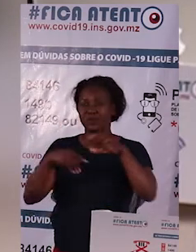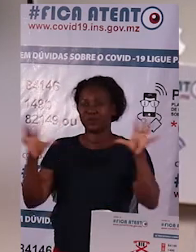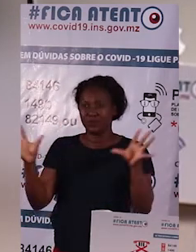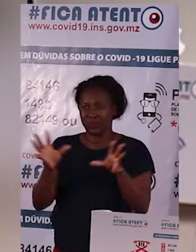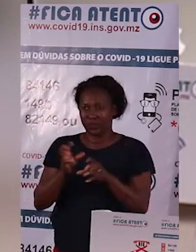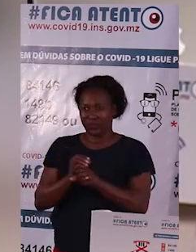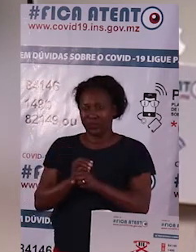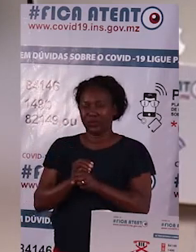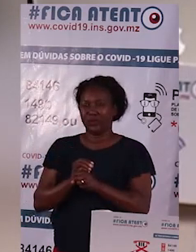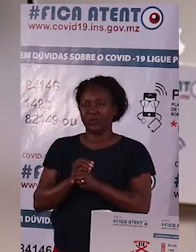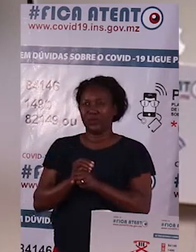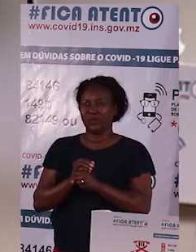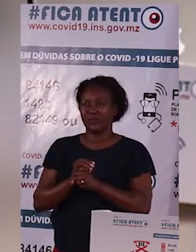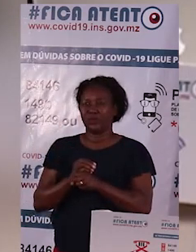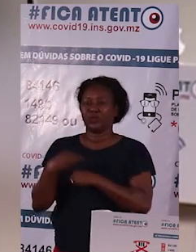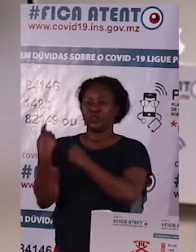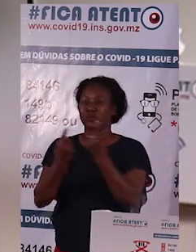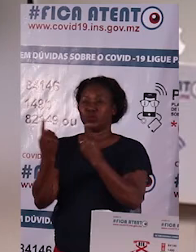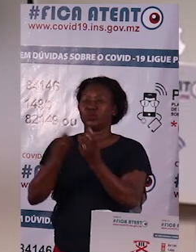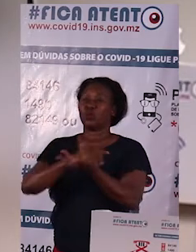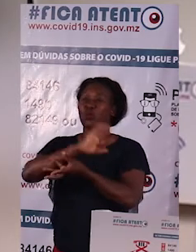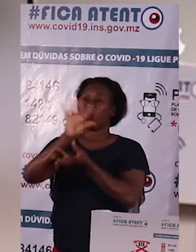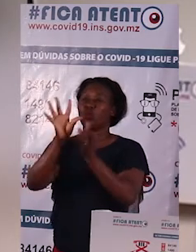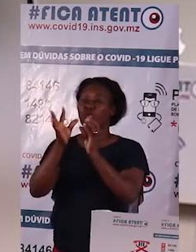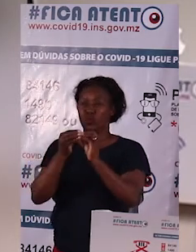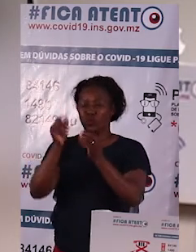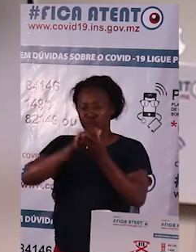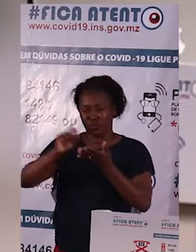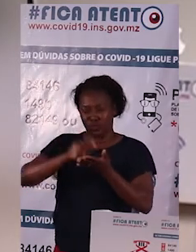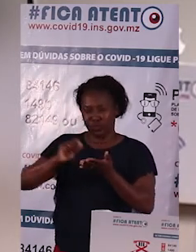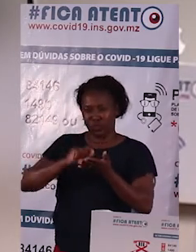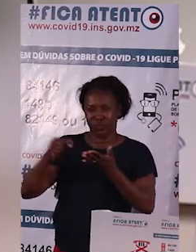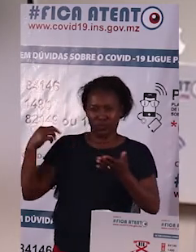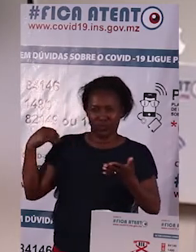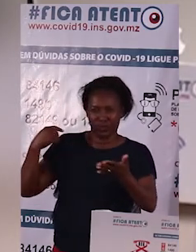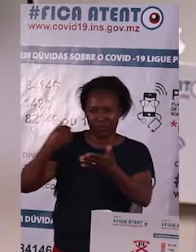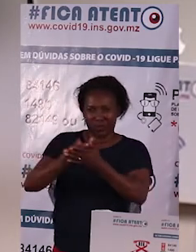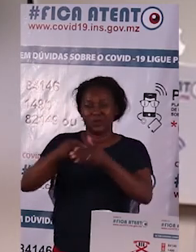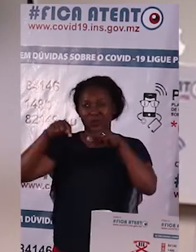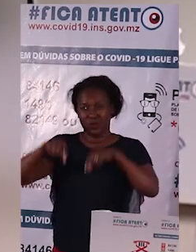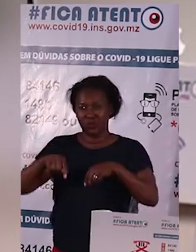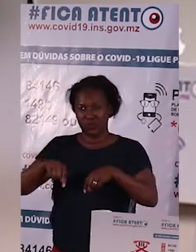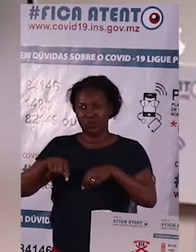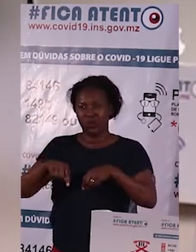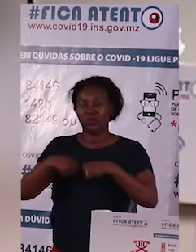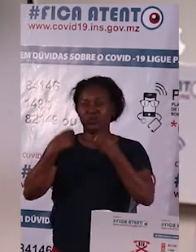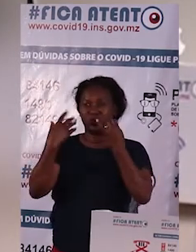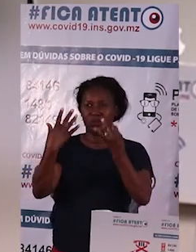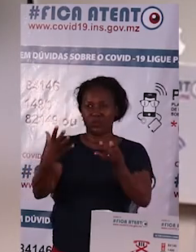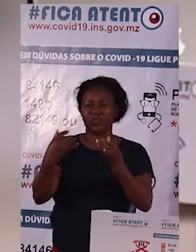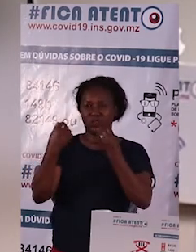então, de todos os casos cumulativos registrados até hoje, 76 casos e a sua